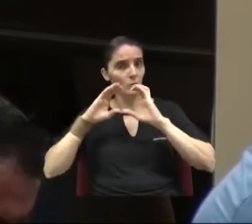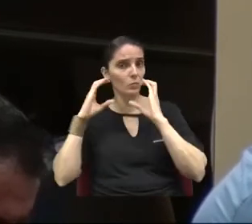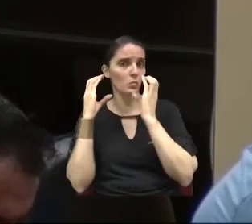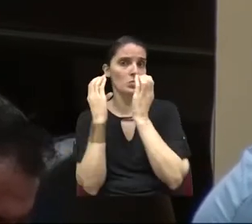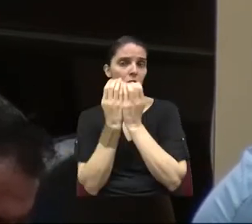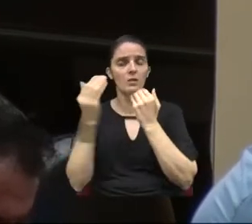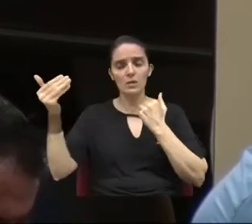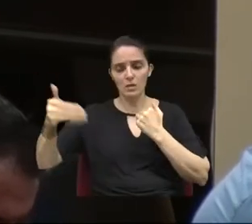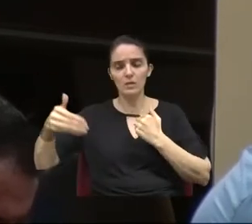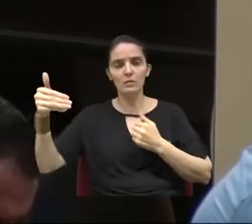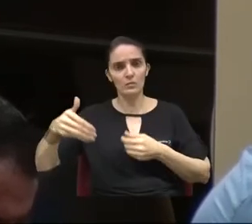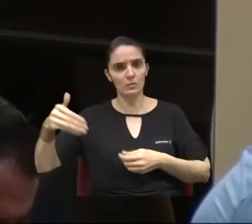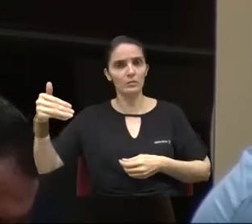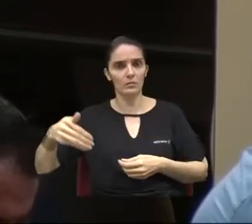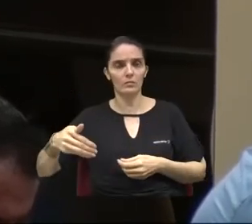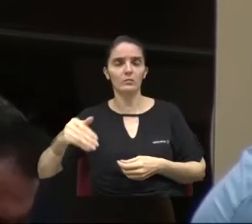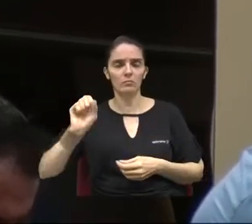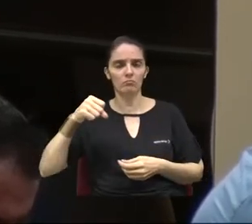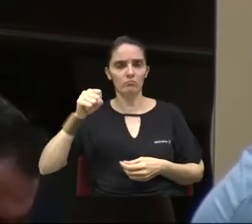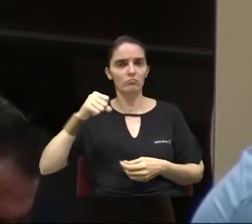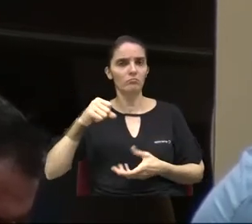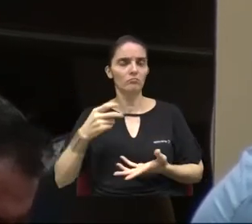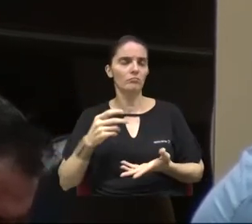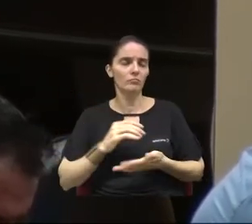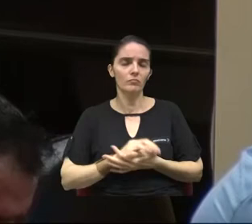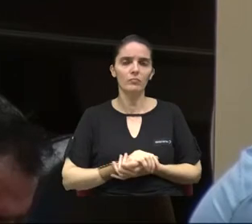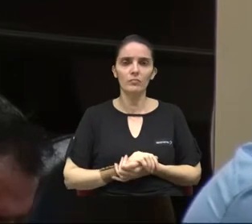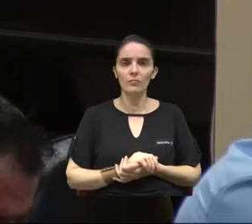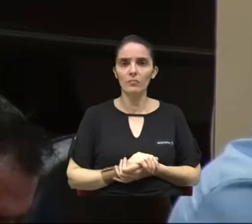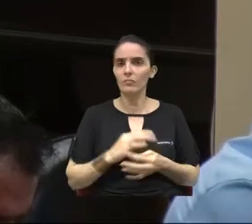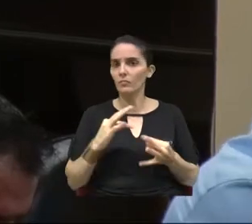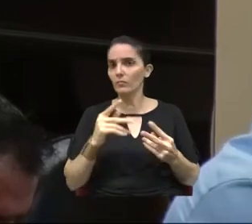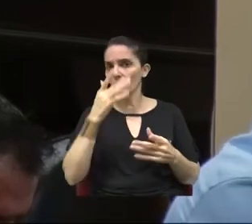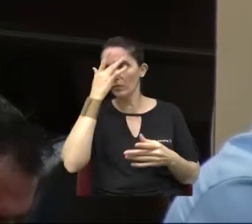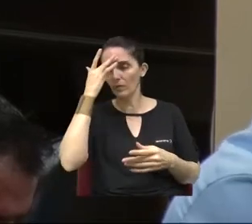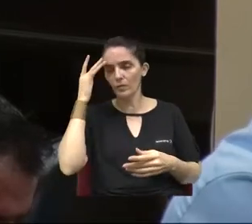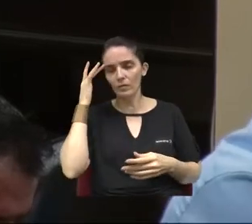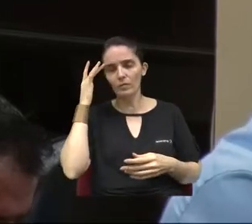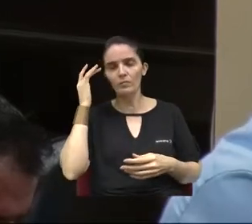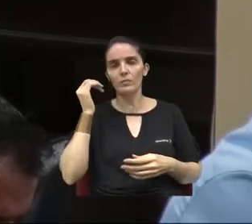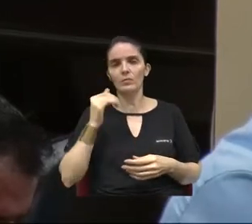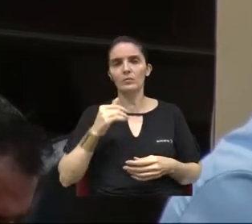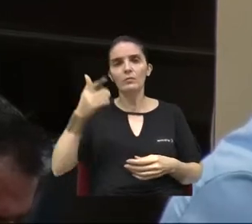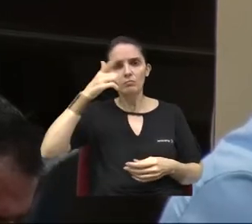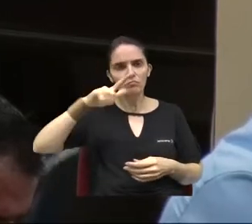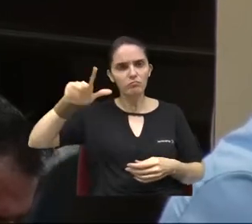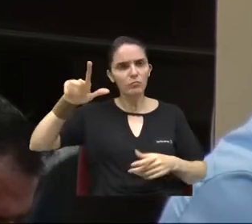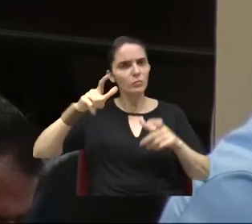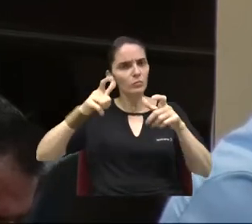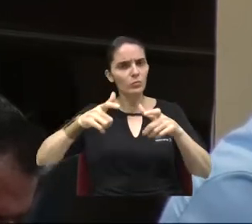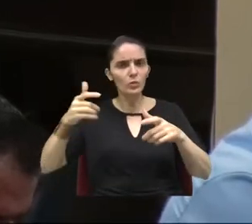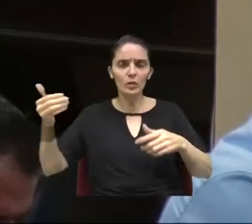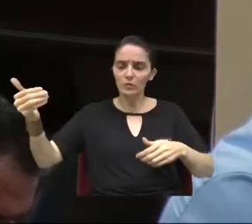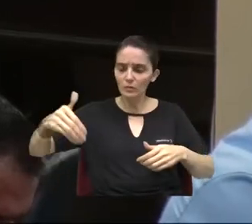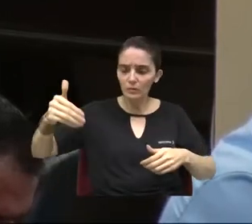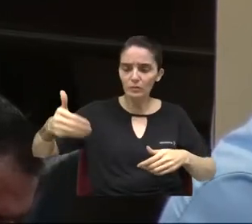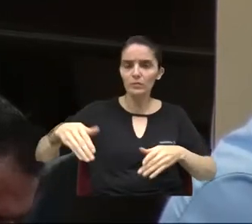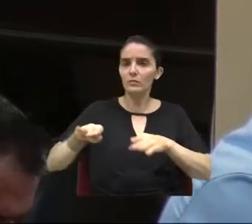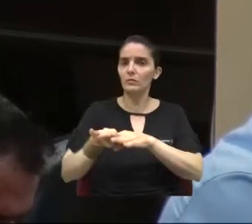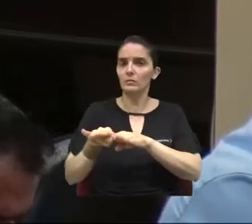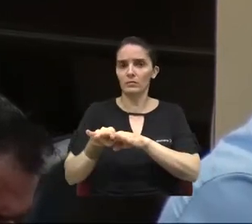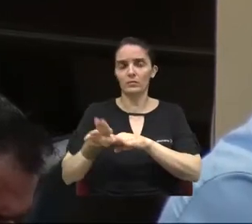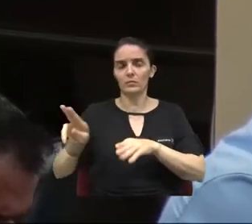pessoas aí em volta do Limeirão, do bairro e de outras localidades